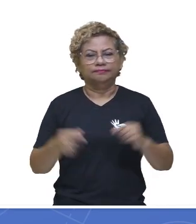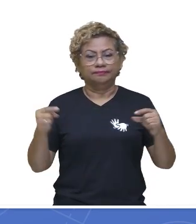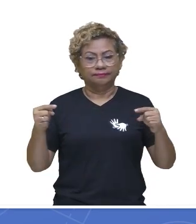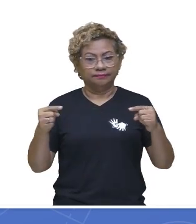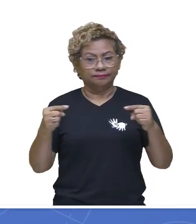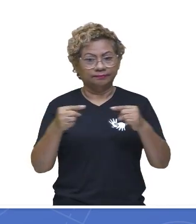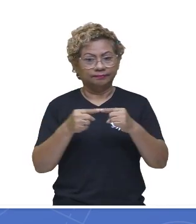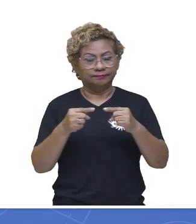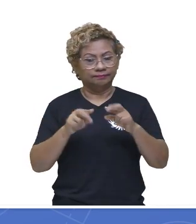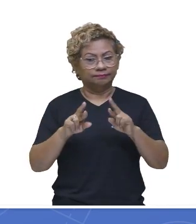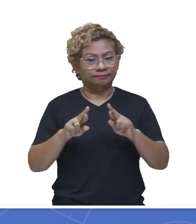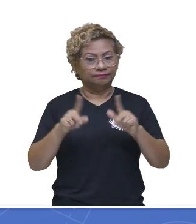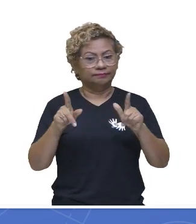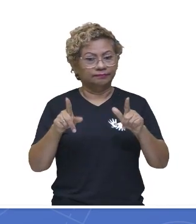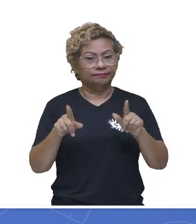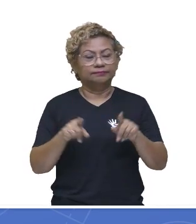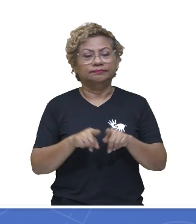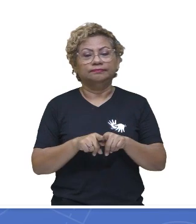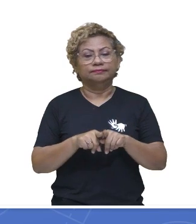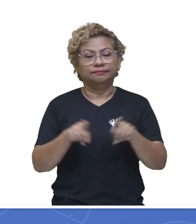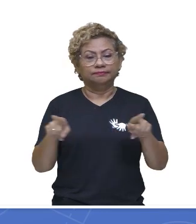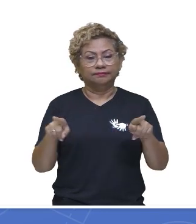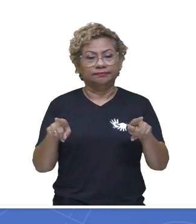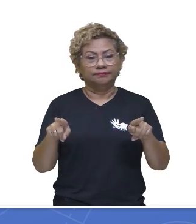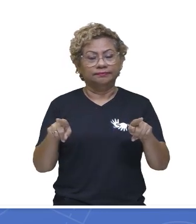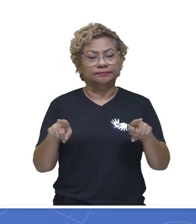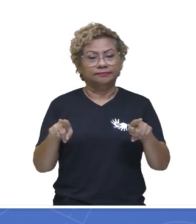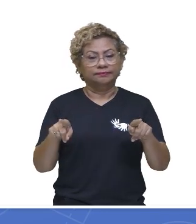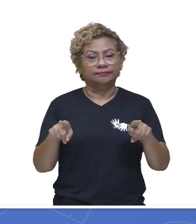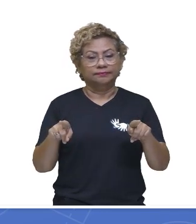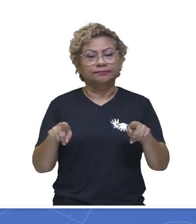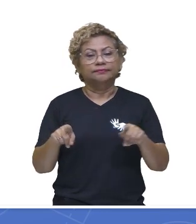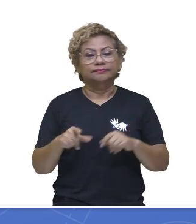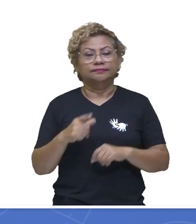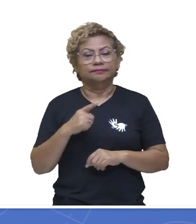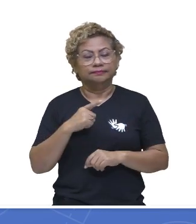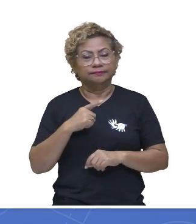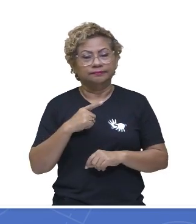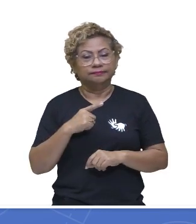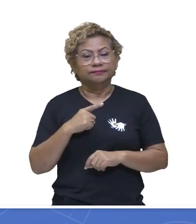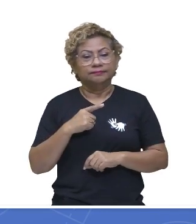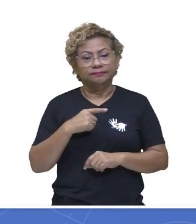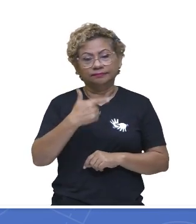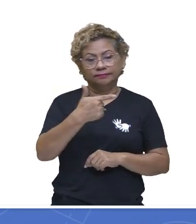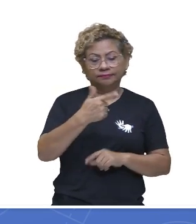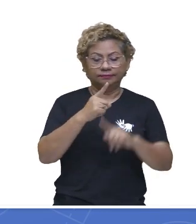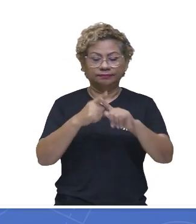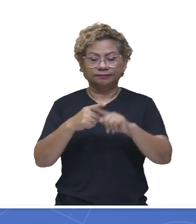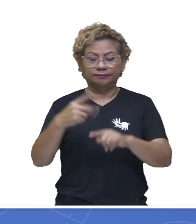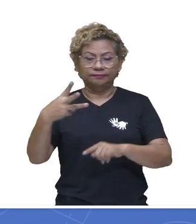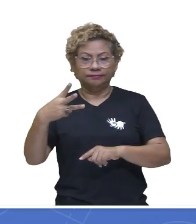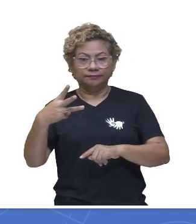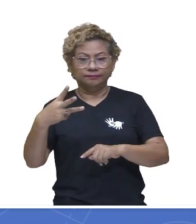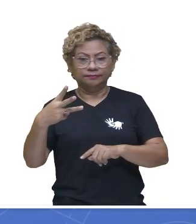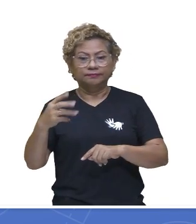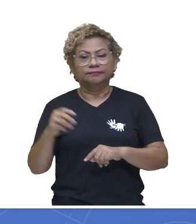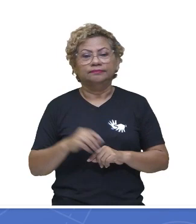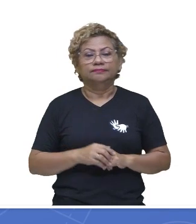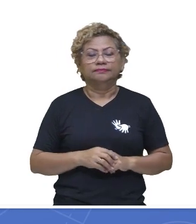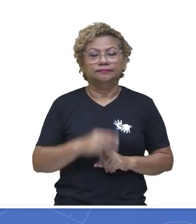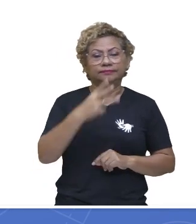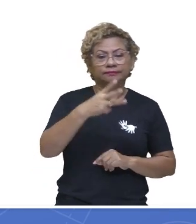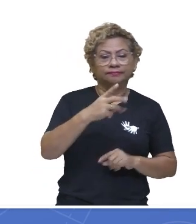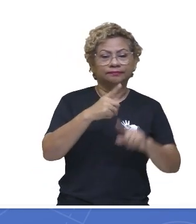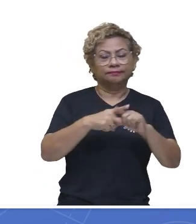eram diferentes, né? Então, eu tinha uma matriz aqui 2 por 3 e uma outra matriz 3 por 2. E o resultado dessa multiplicação foi uma